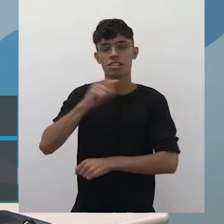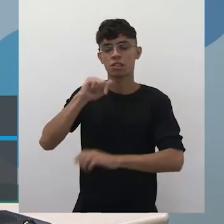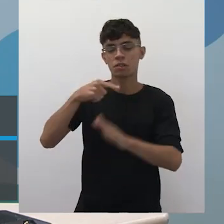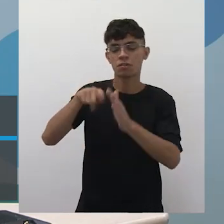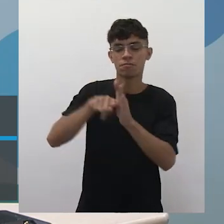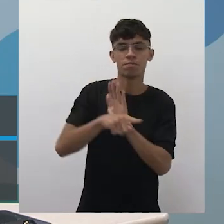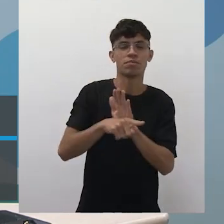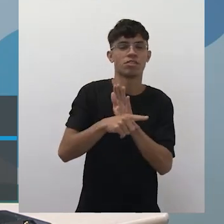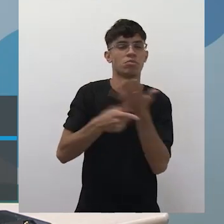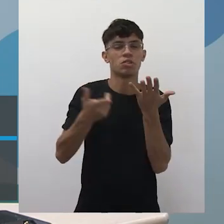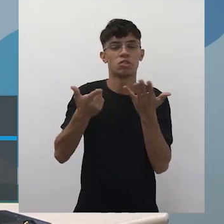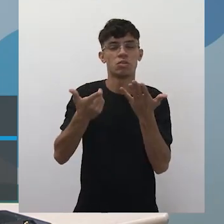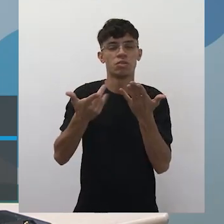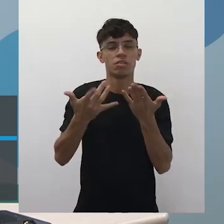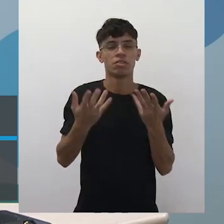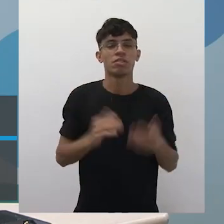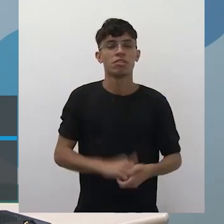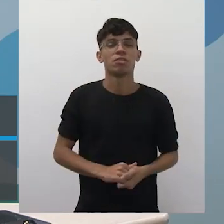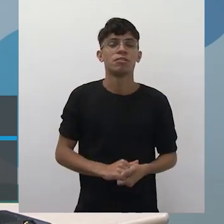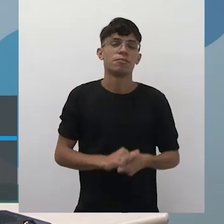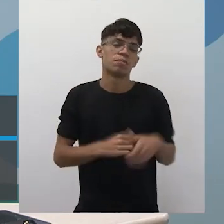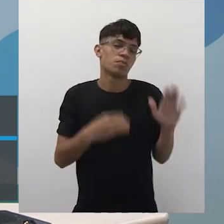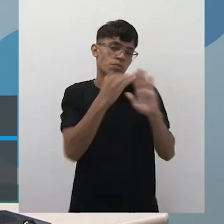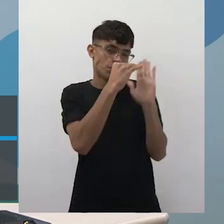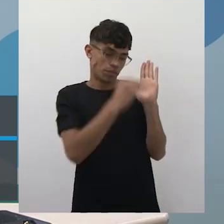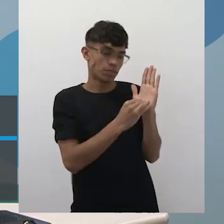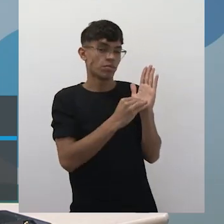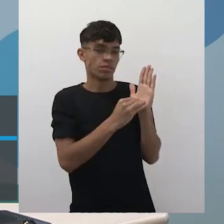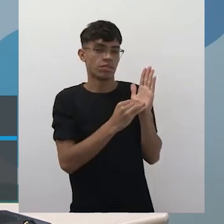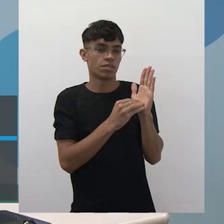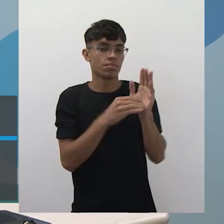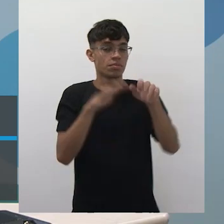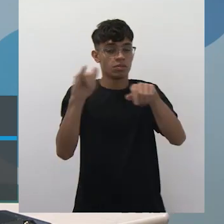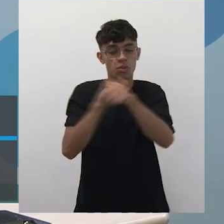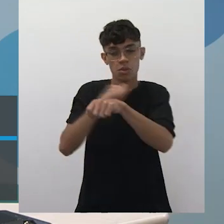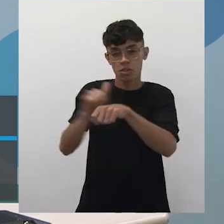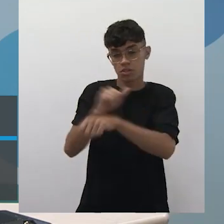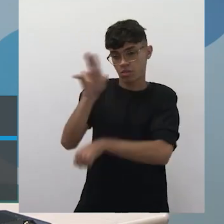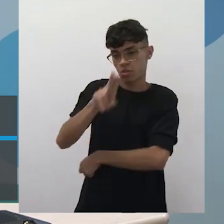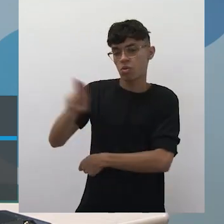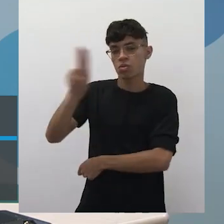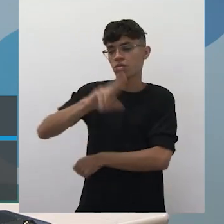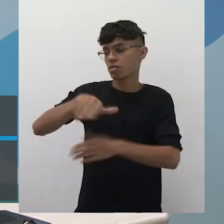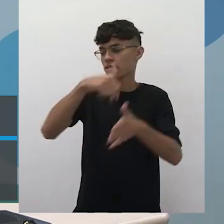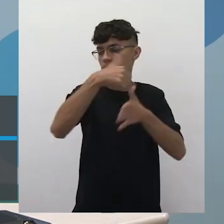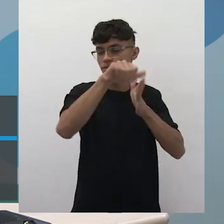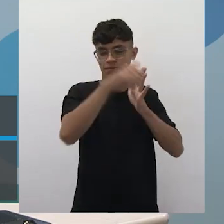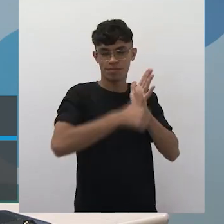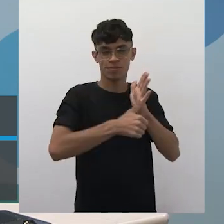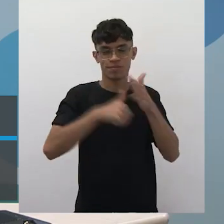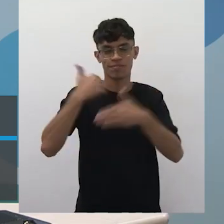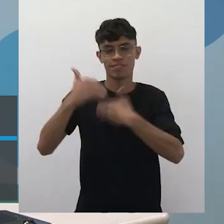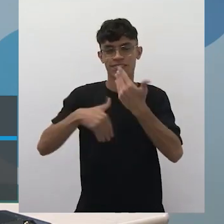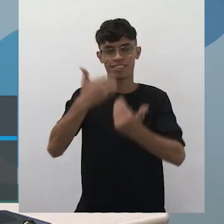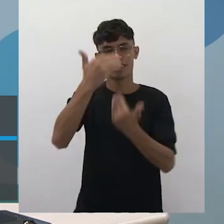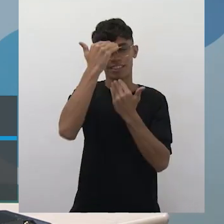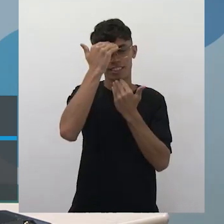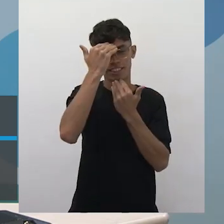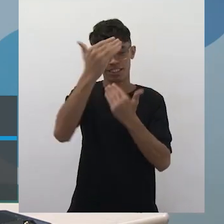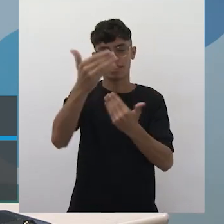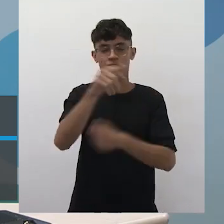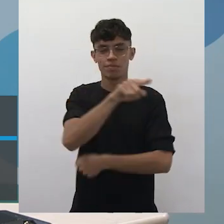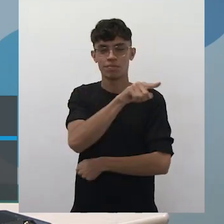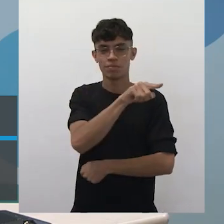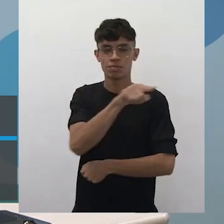questão de trazer esses elementos, essas ferramentas que eles utilizam nas avaliações, esses processos, tudo bem? Agradeço de